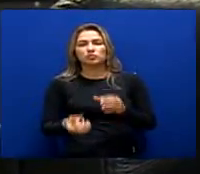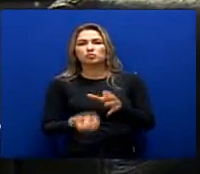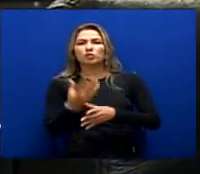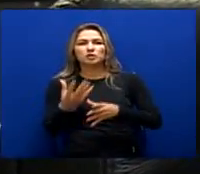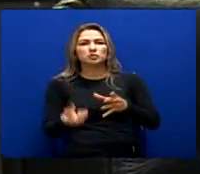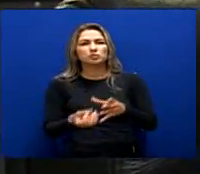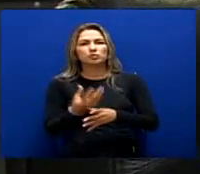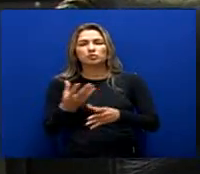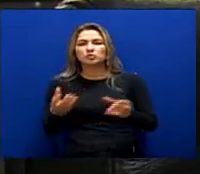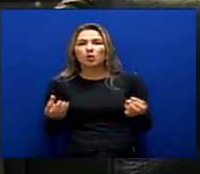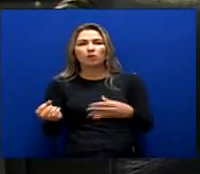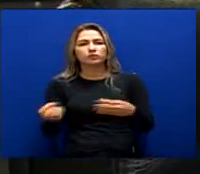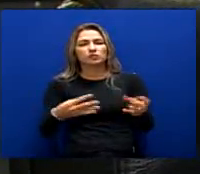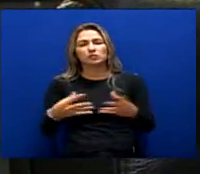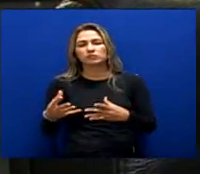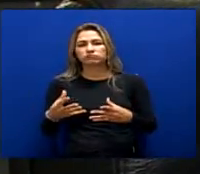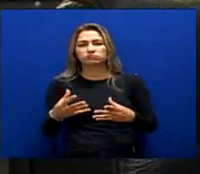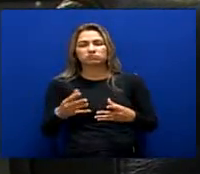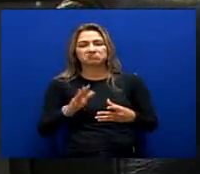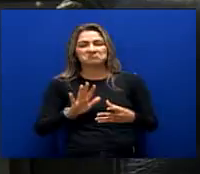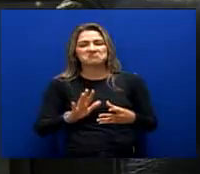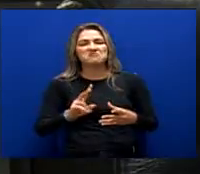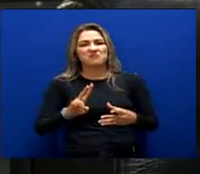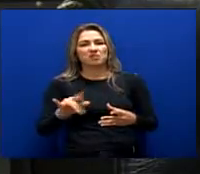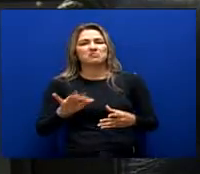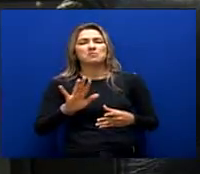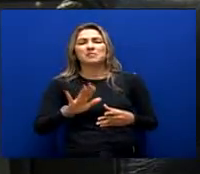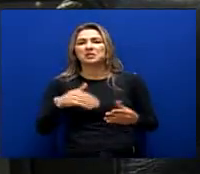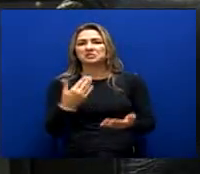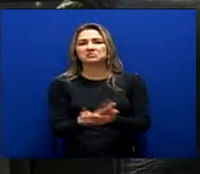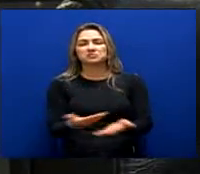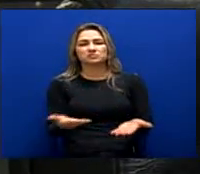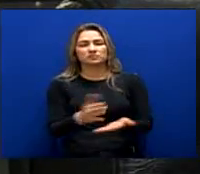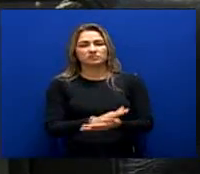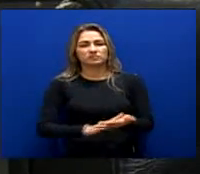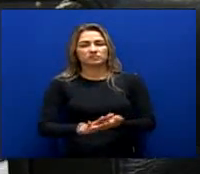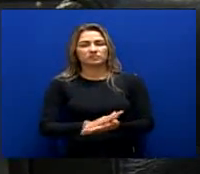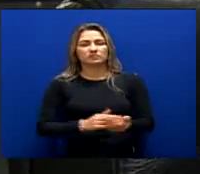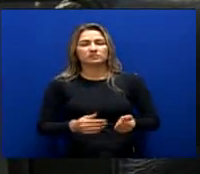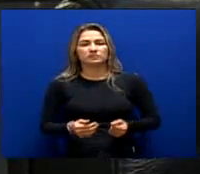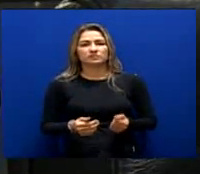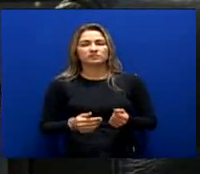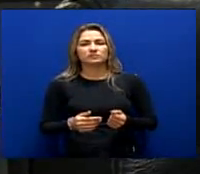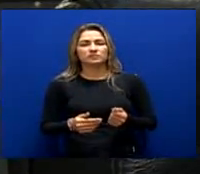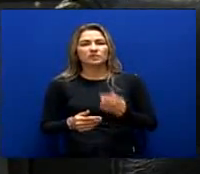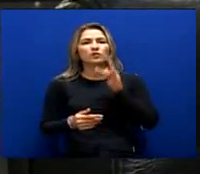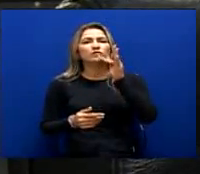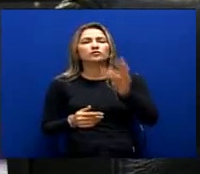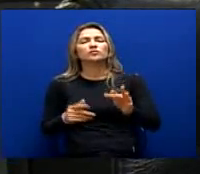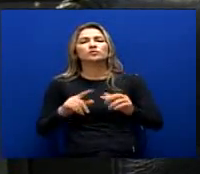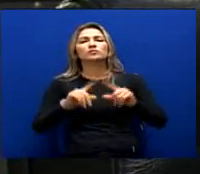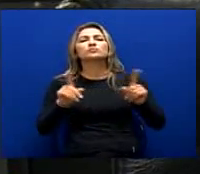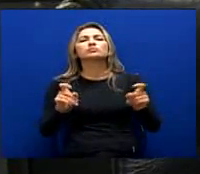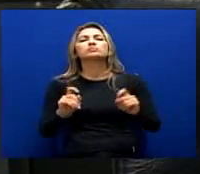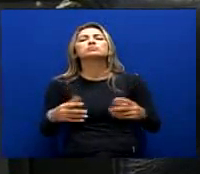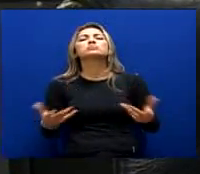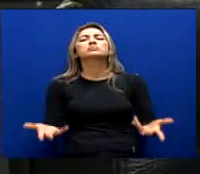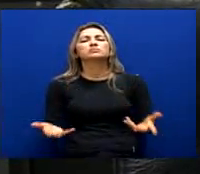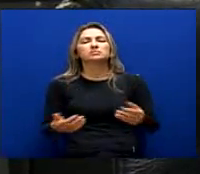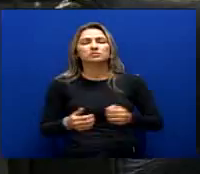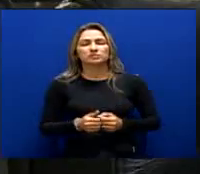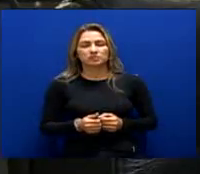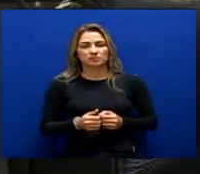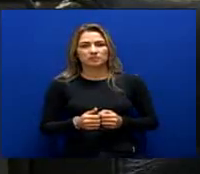ano aí e até agora não aconteceu então eu queria saber também se tem alguma previsão para que essas 14 residências terapêuticas